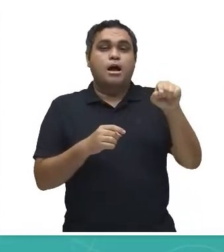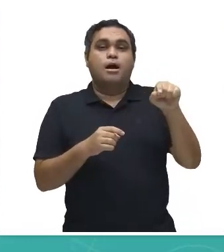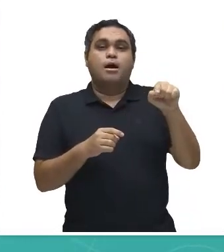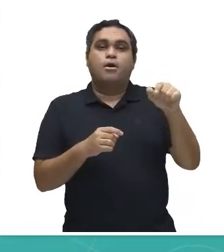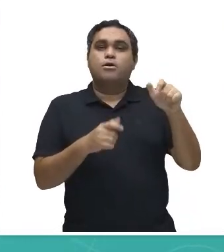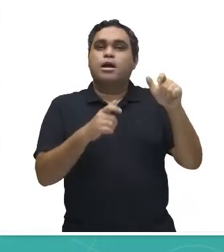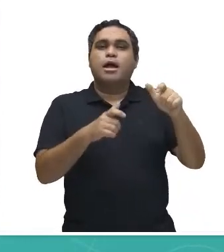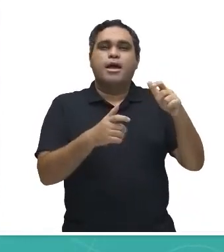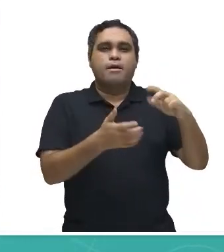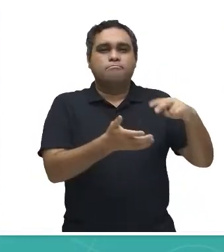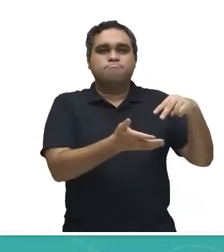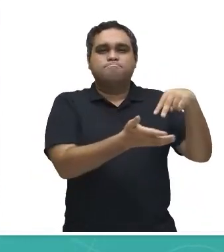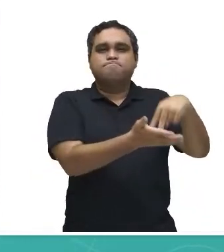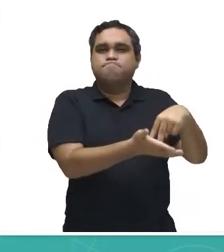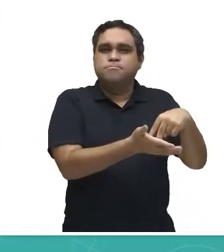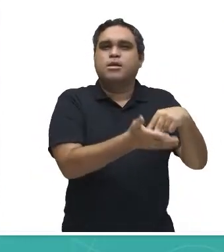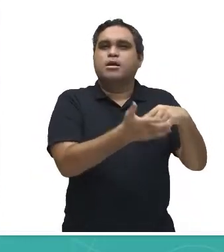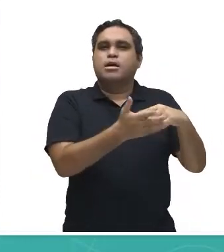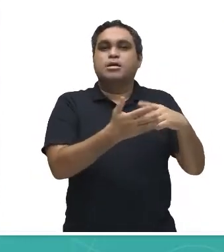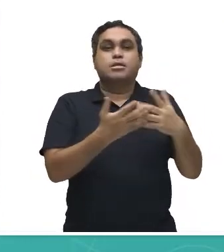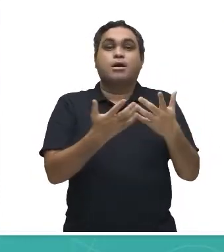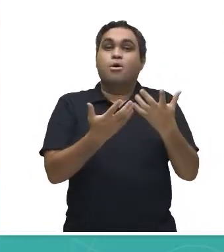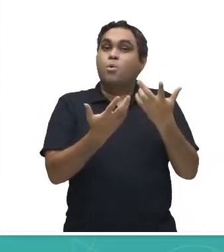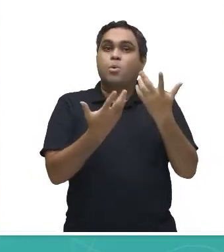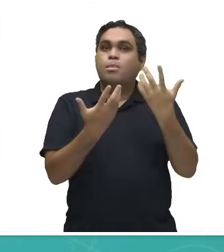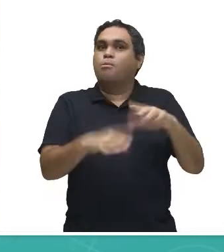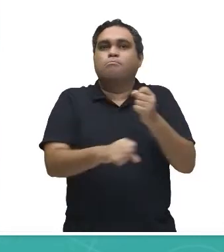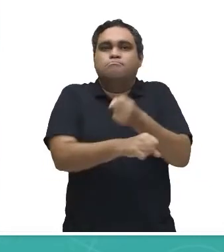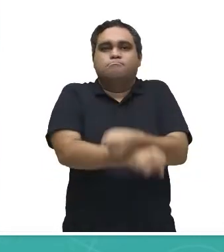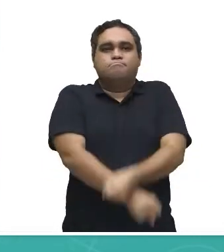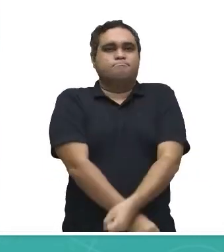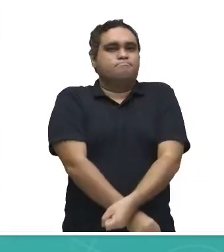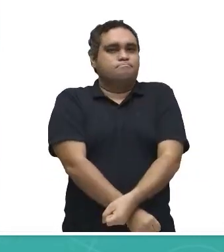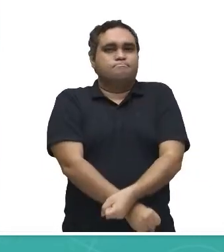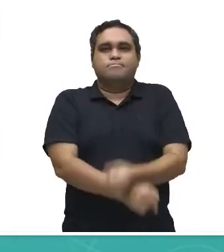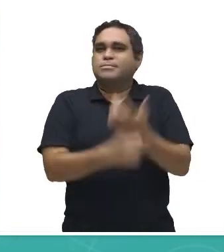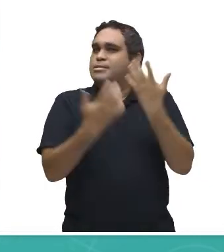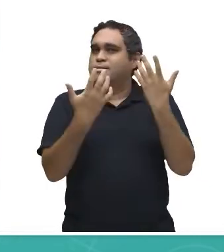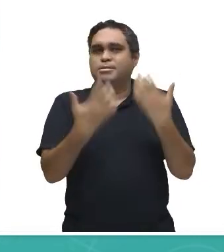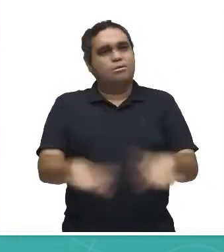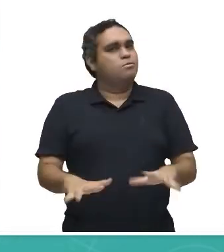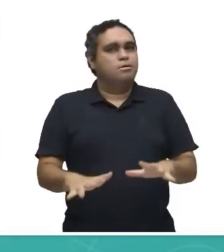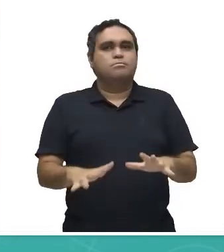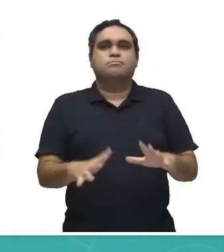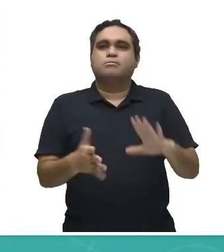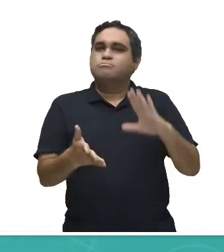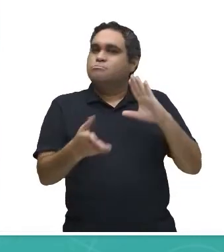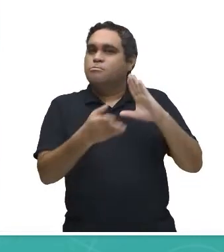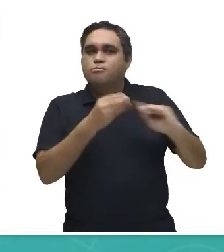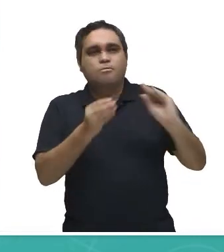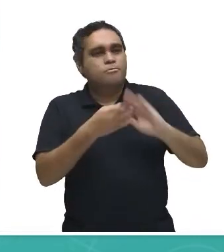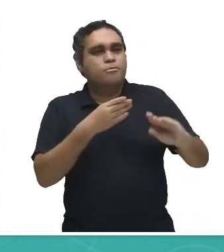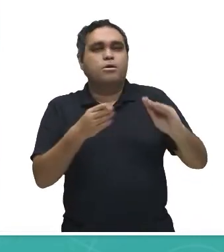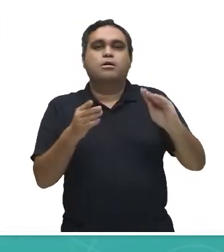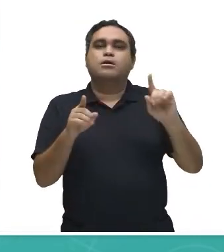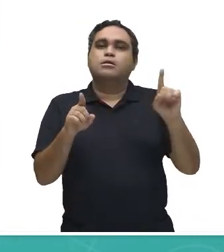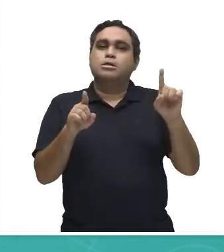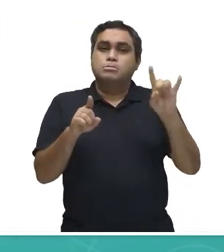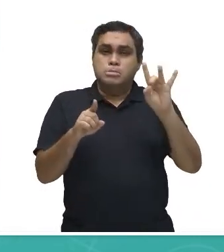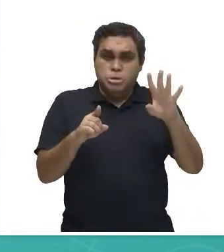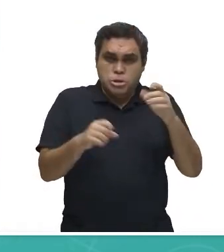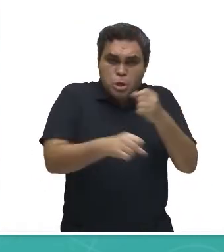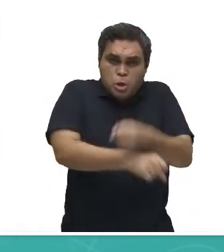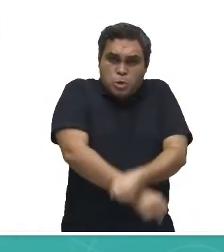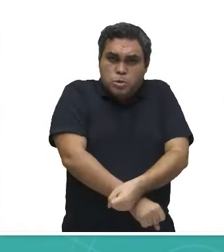de resistência, um local que acolhia os fugitivos, não apenas os escravizados, mas também muitas pessoas pobres e até mesmo